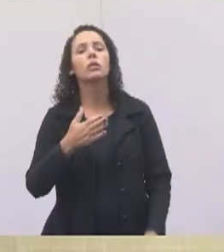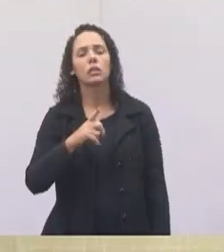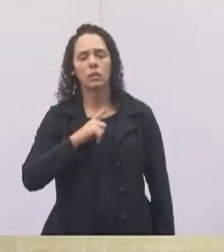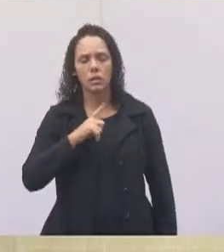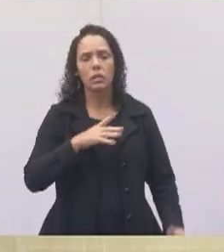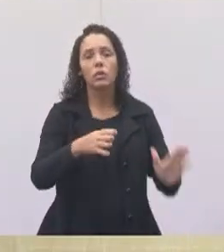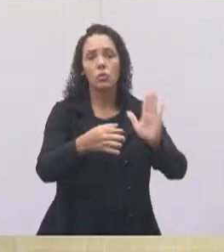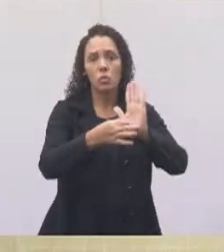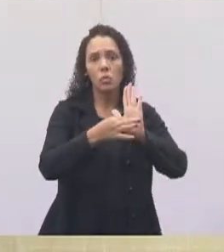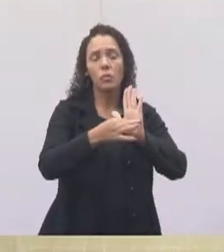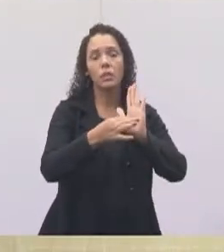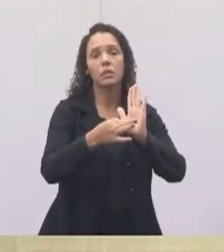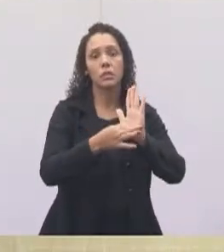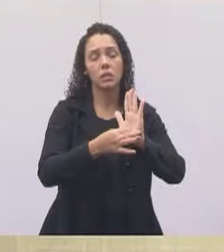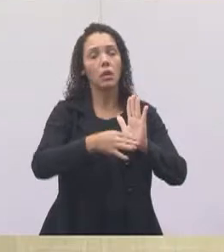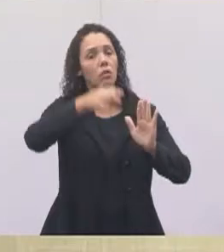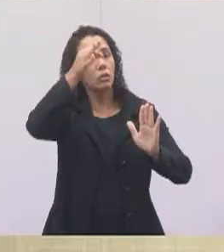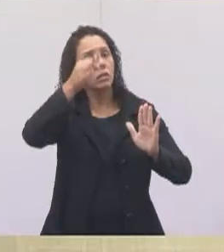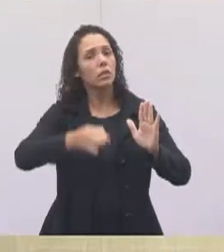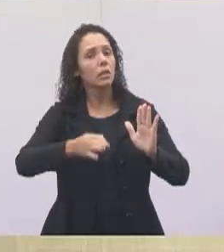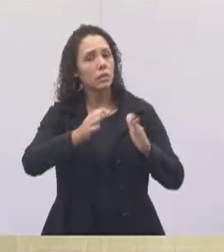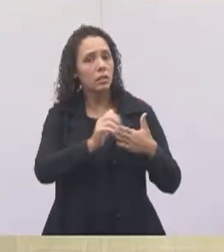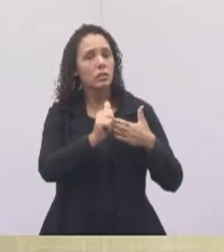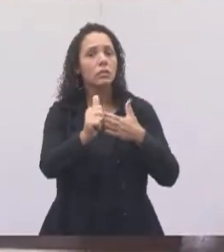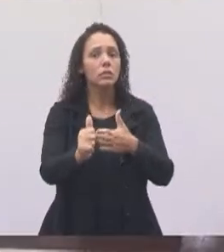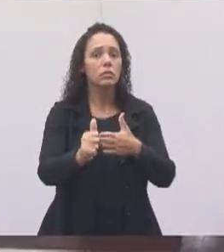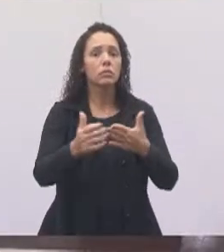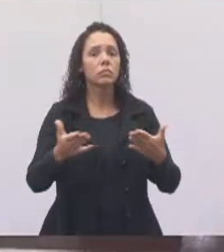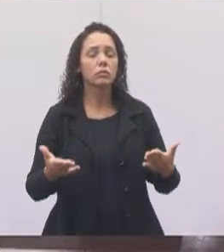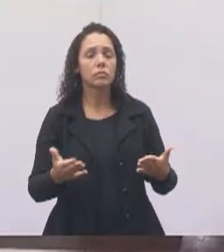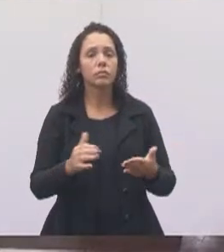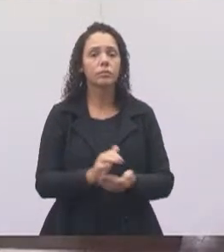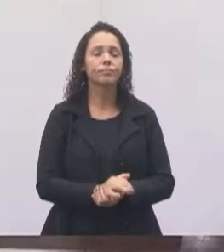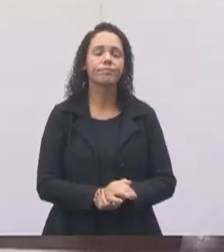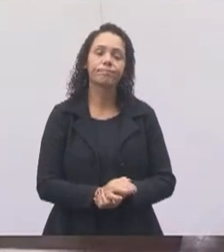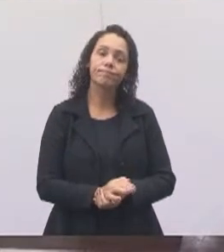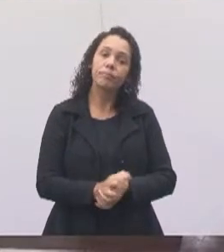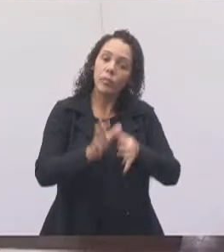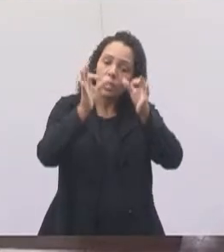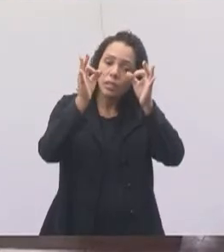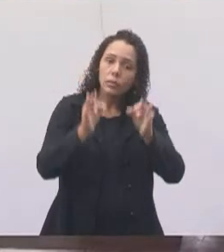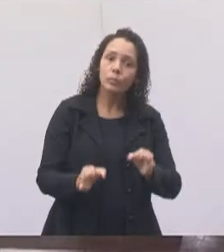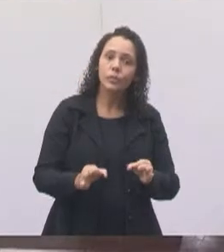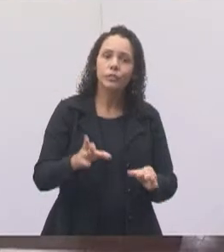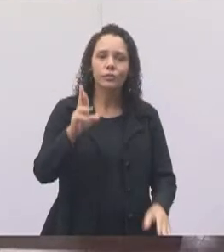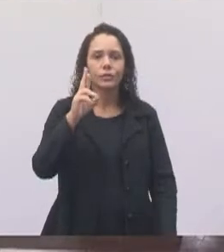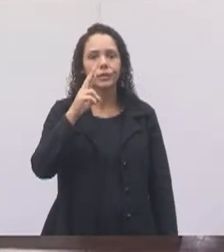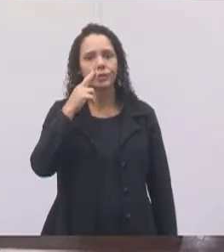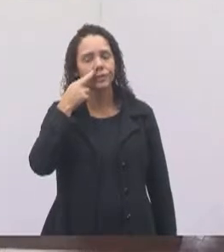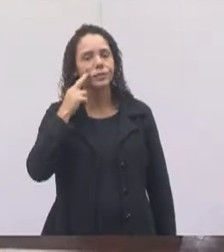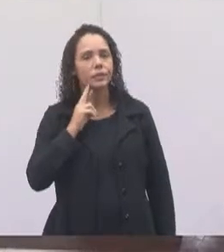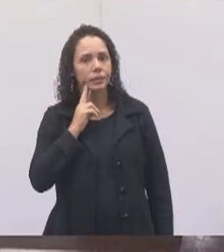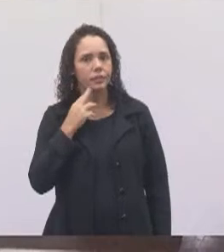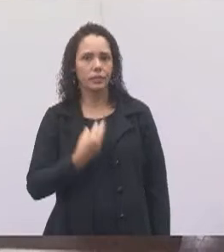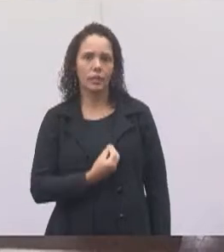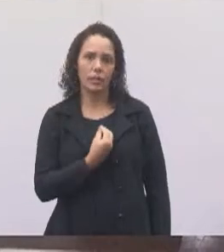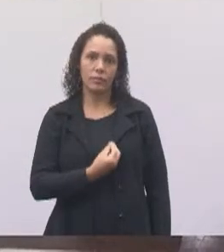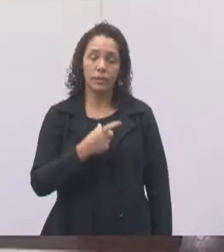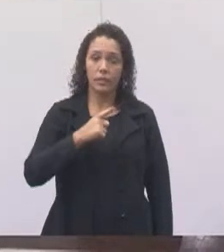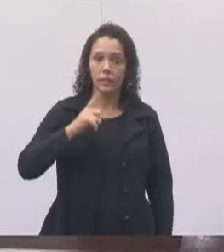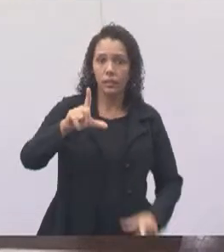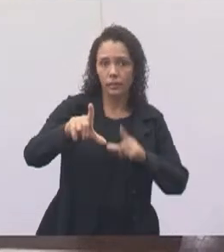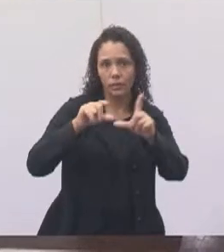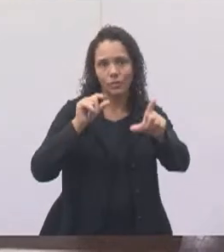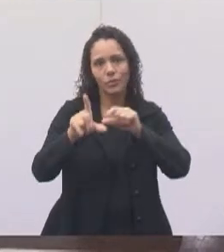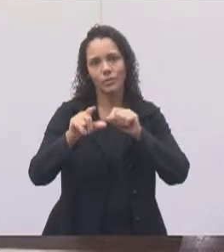eu sigo a minha opinião e o que eu acho certo. Perfeito, vereador Roninha. Eu acho que a vida ela é feita de escolhas. A gente